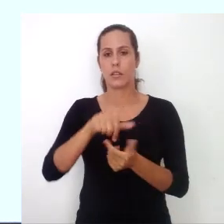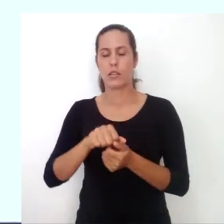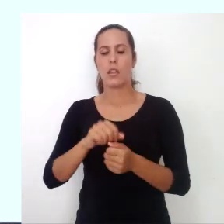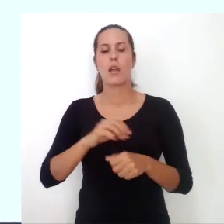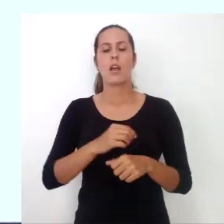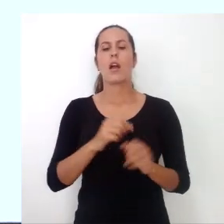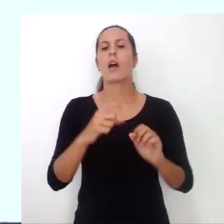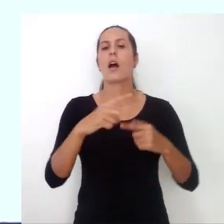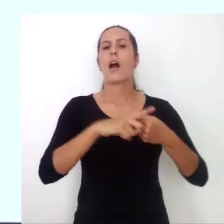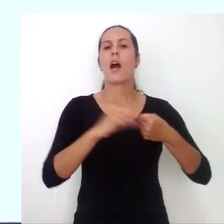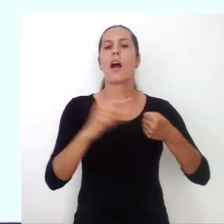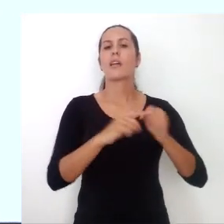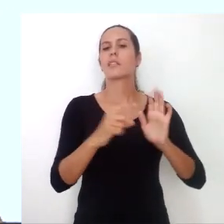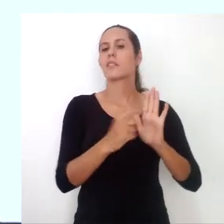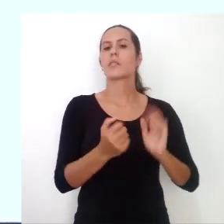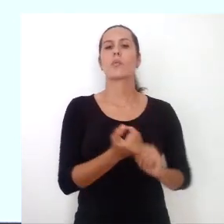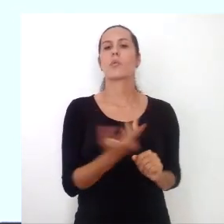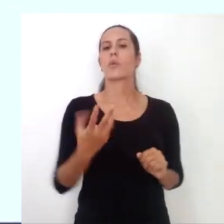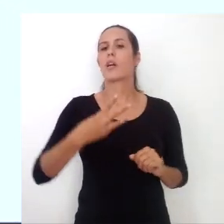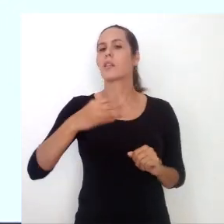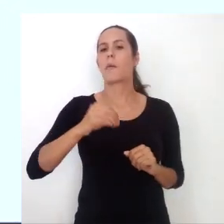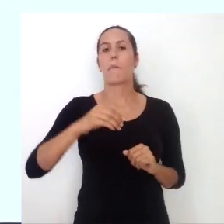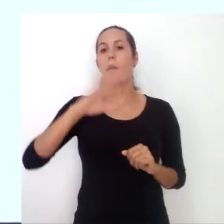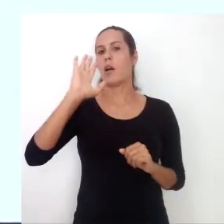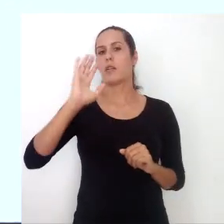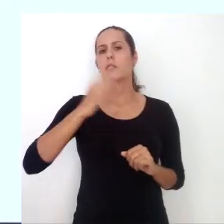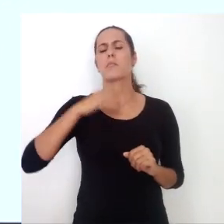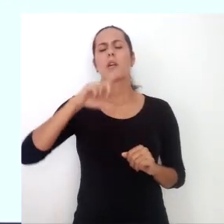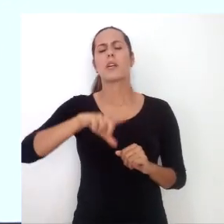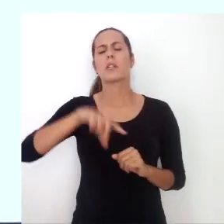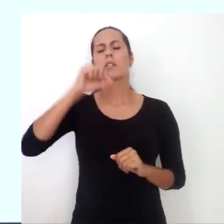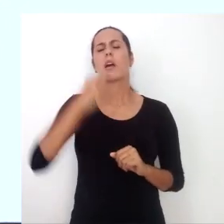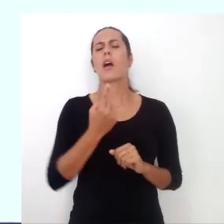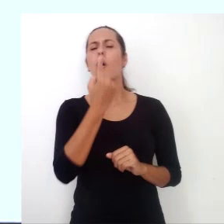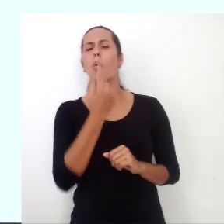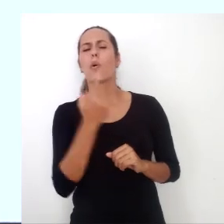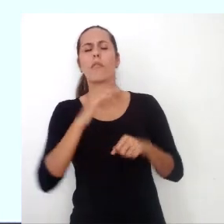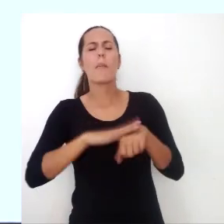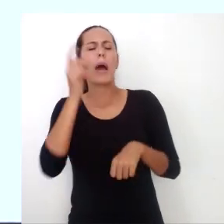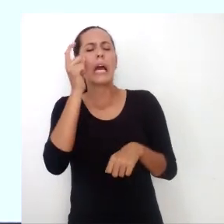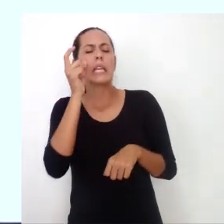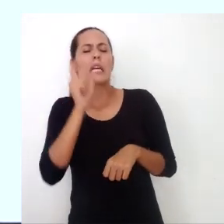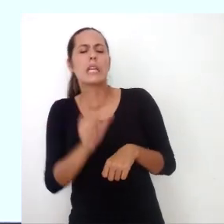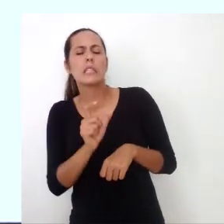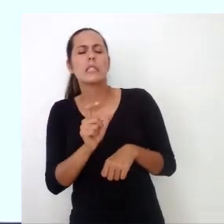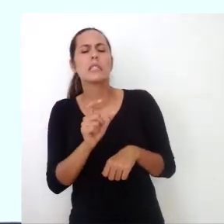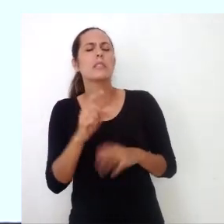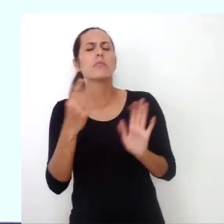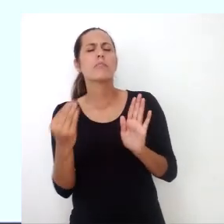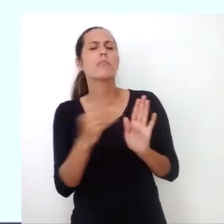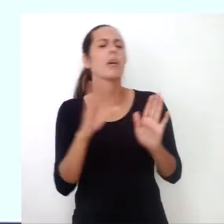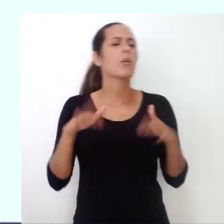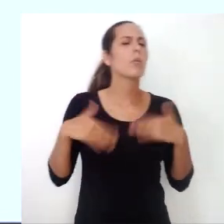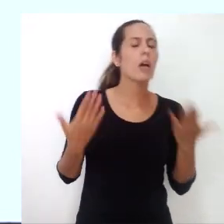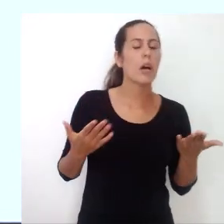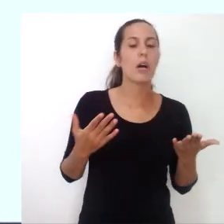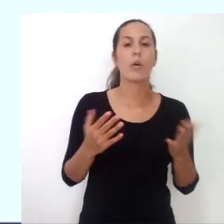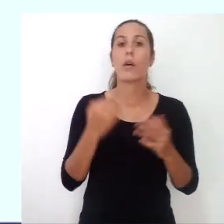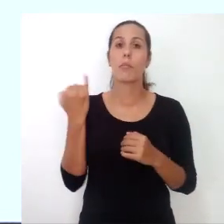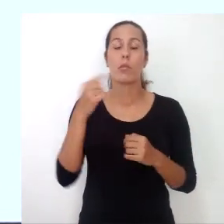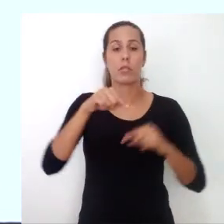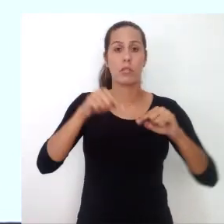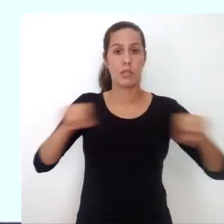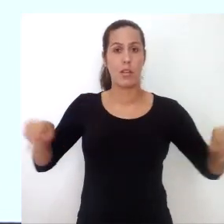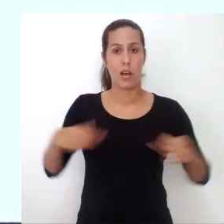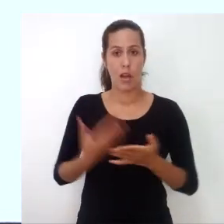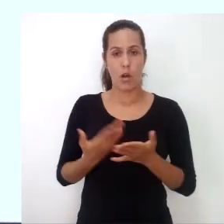sala de aula, com os coleguinhas, com os seus parentes, familiares, você sentar e ler e estudar os direitos